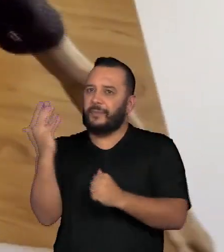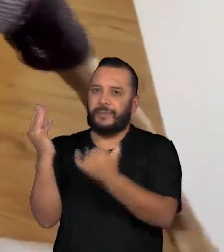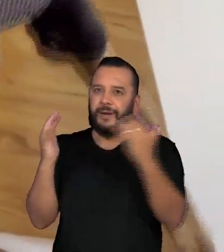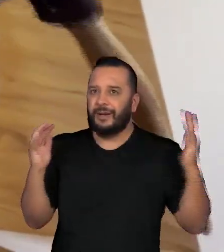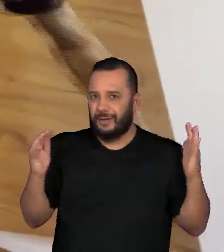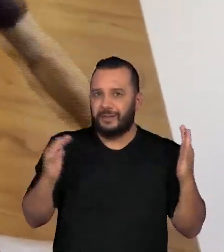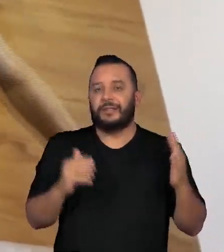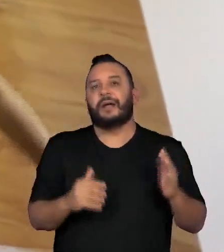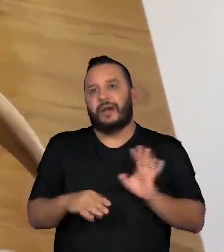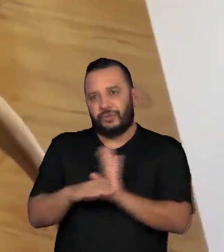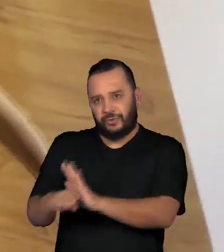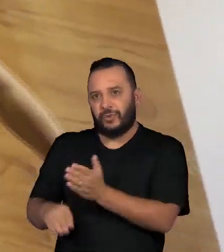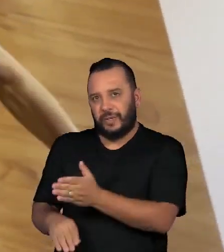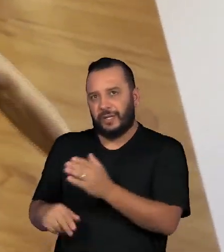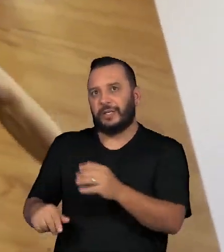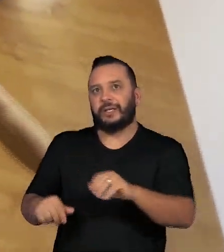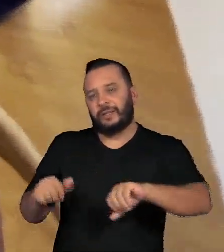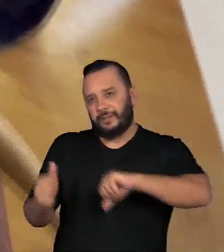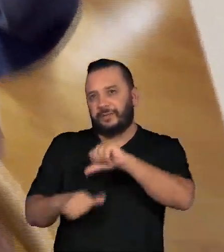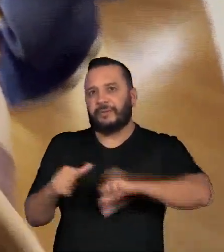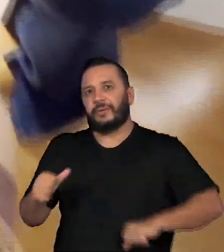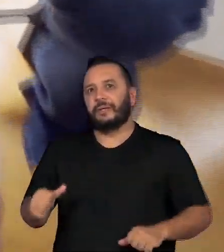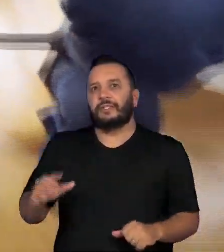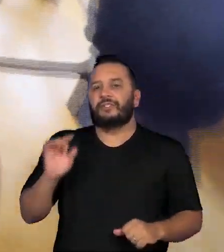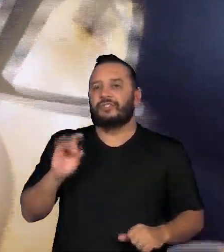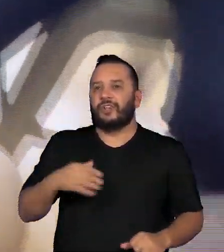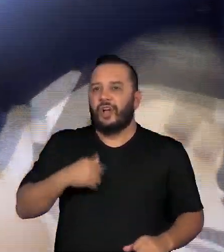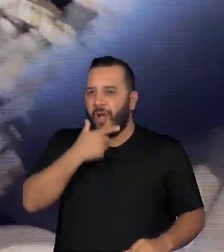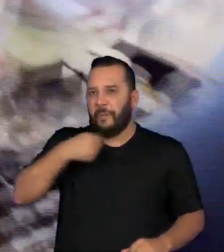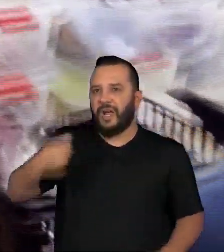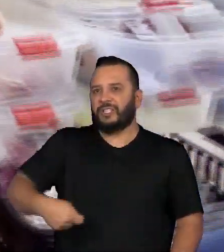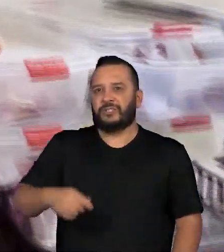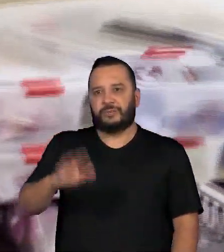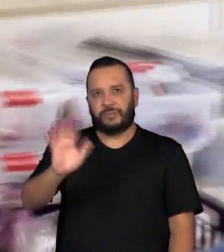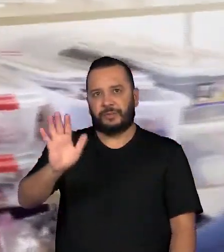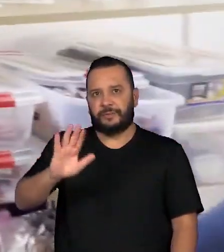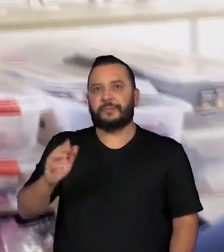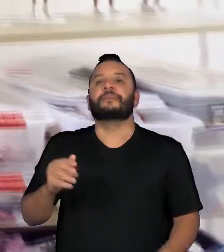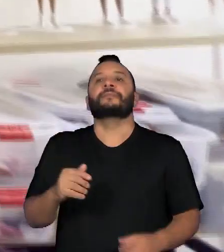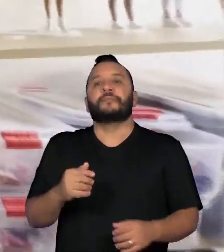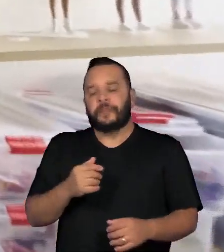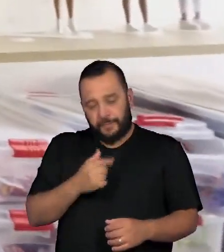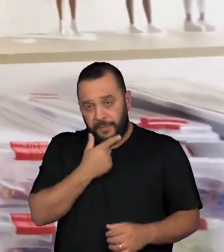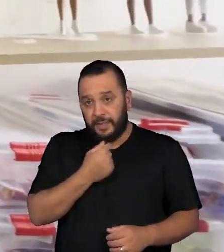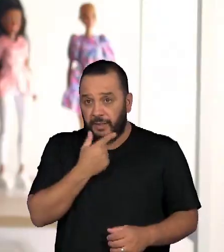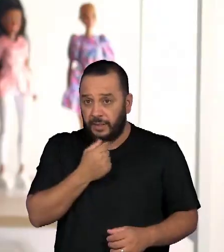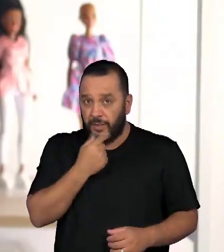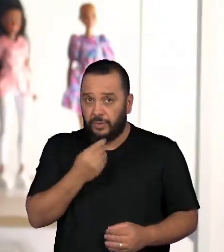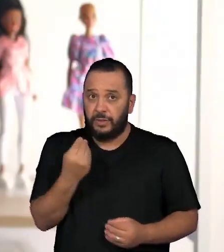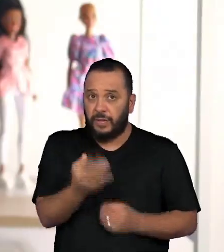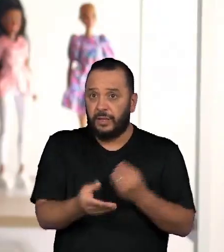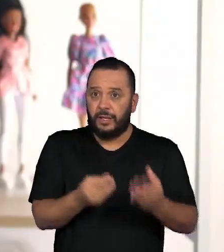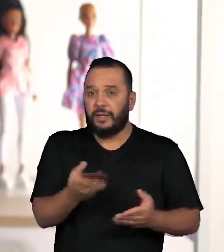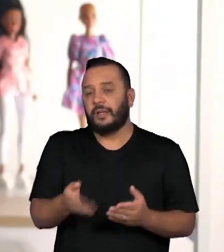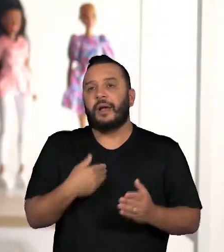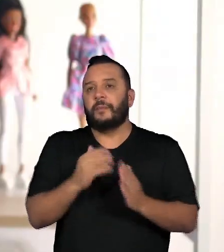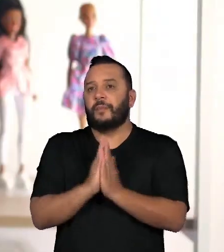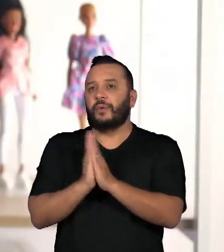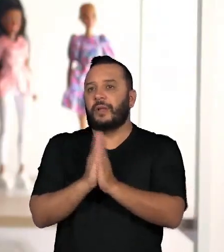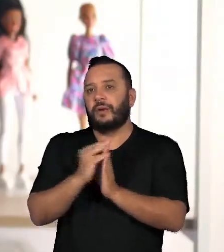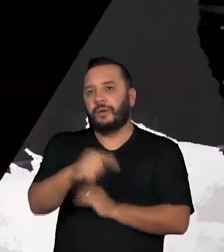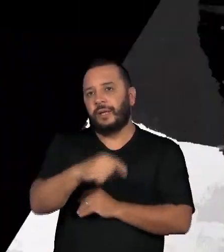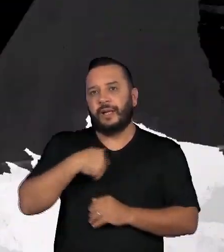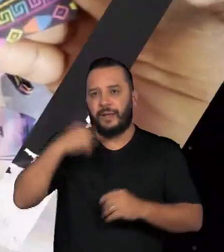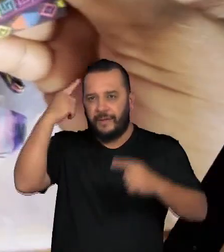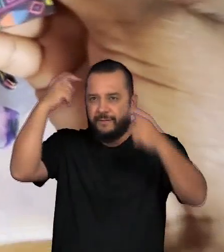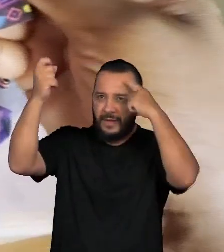fala muito que é importante a gente tirar um pouquinho desse machismo e presentear os meninos com bonecos comuns. Assim ele pode criar suas próprias